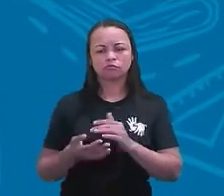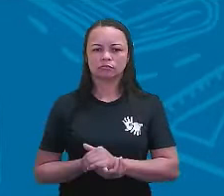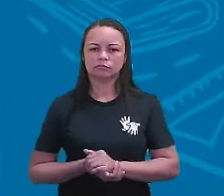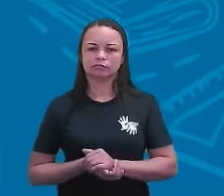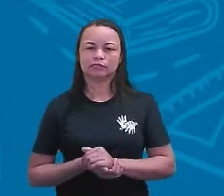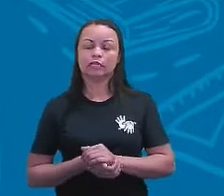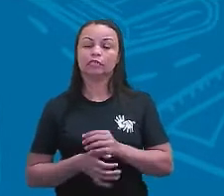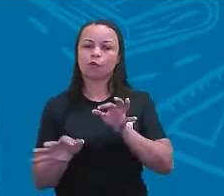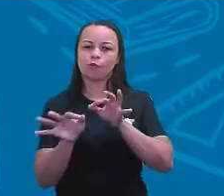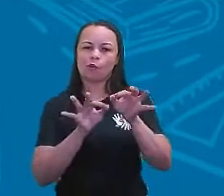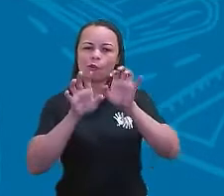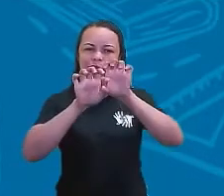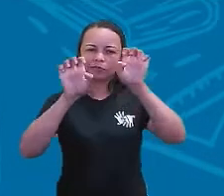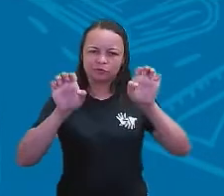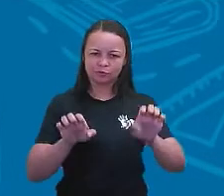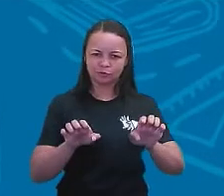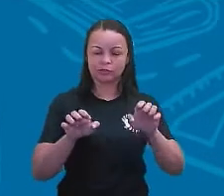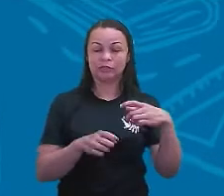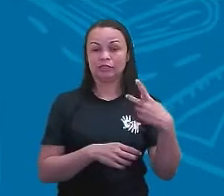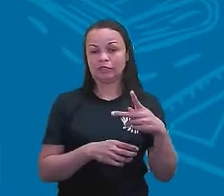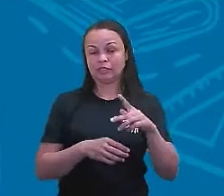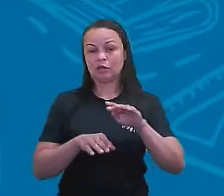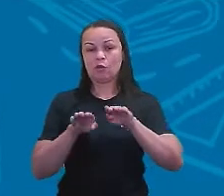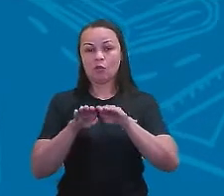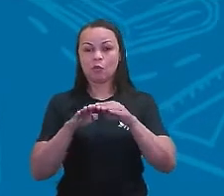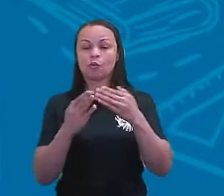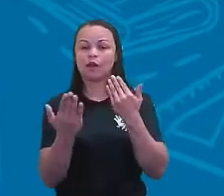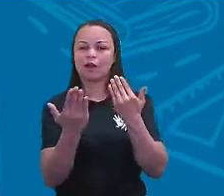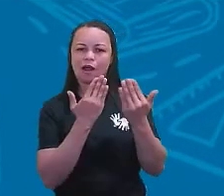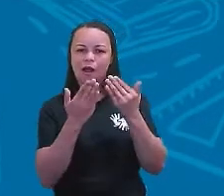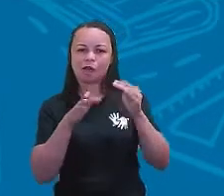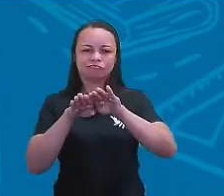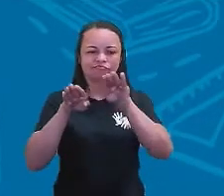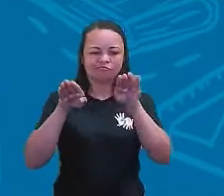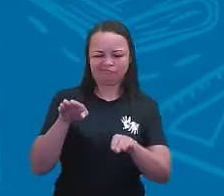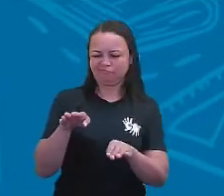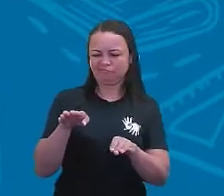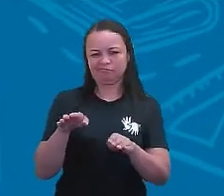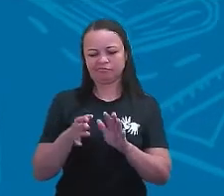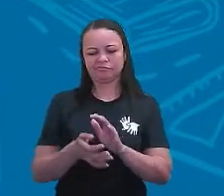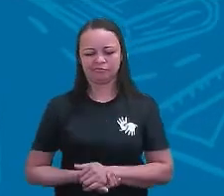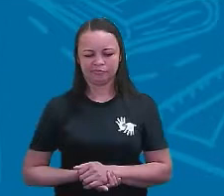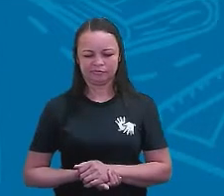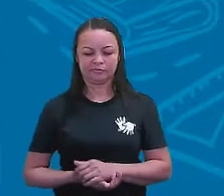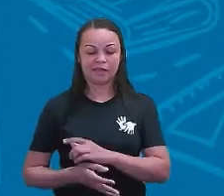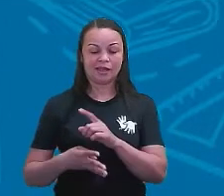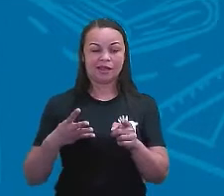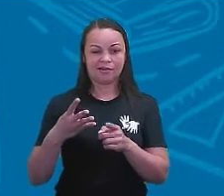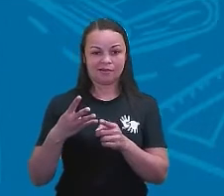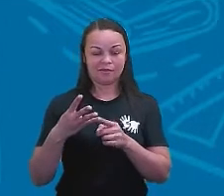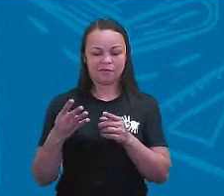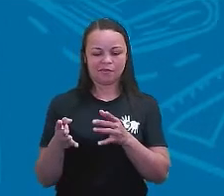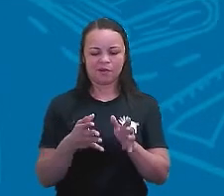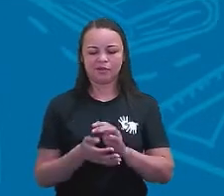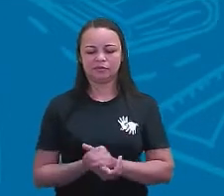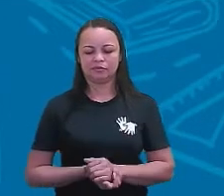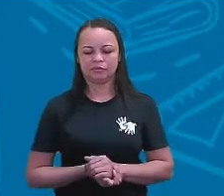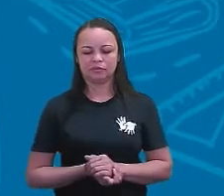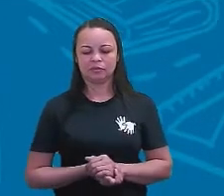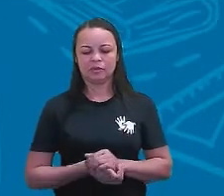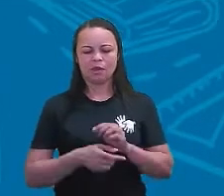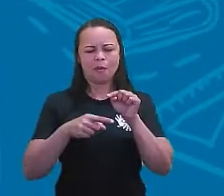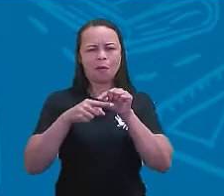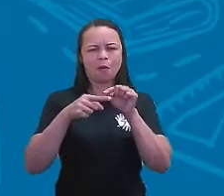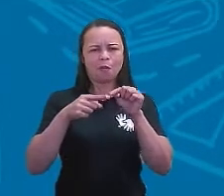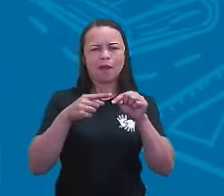cabeça, você joga aí o grau de inferioridade sem problema. A última aí, ó. Helen's neighborhood is less